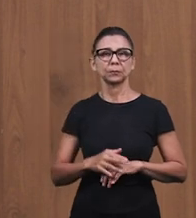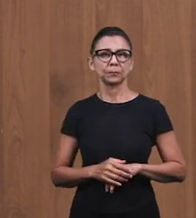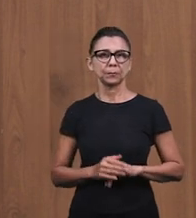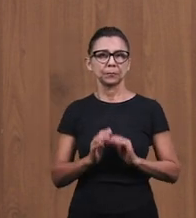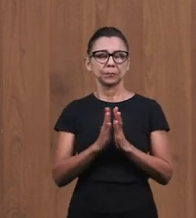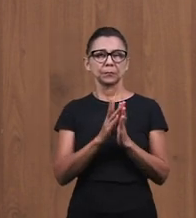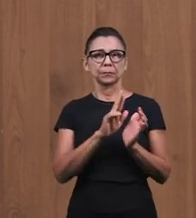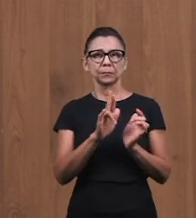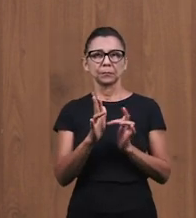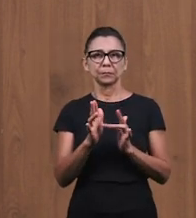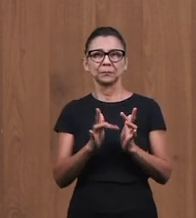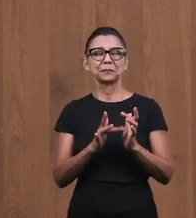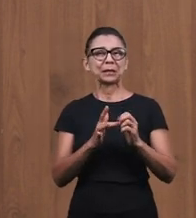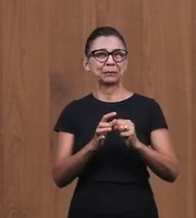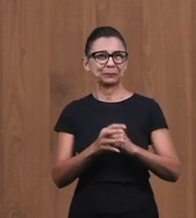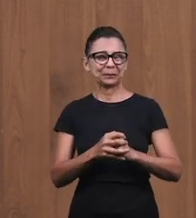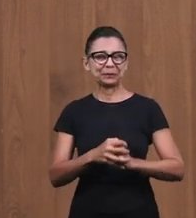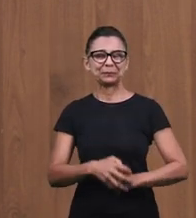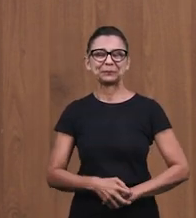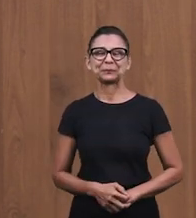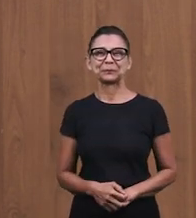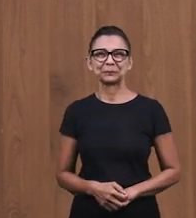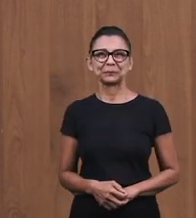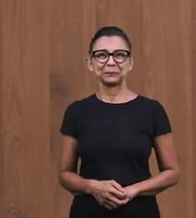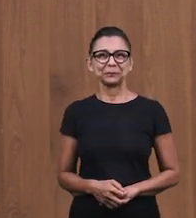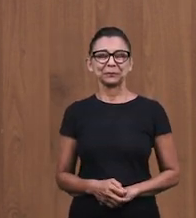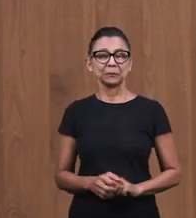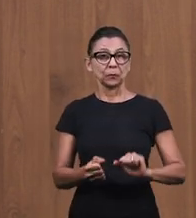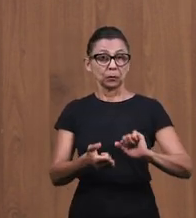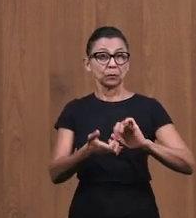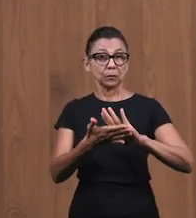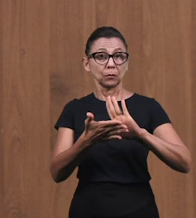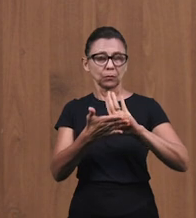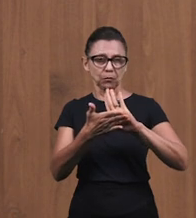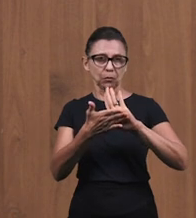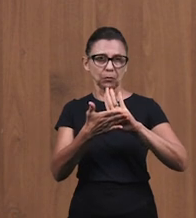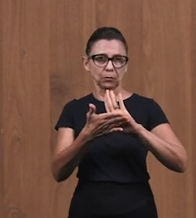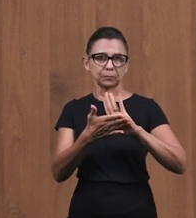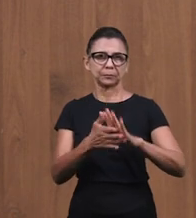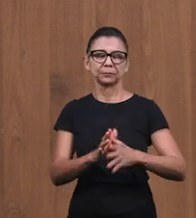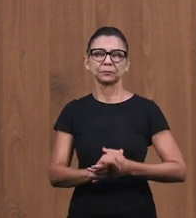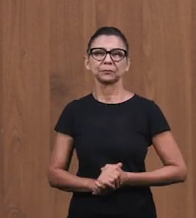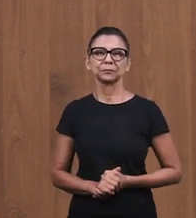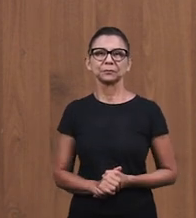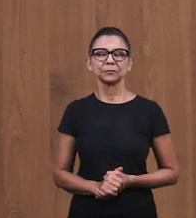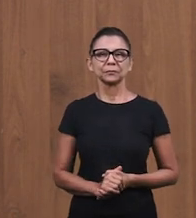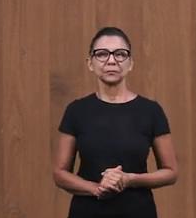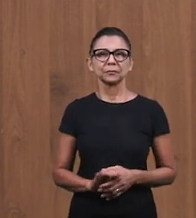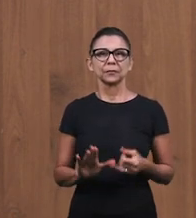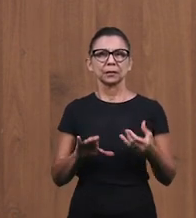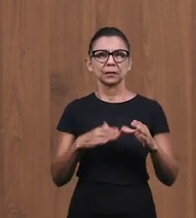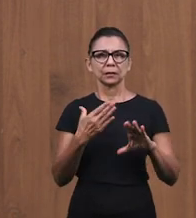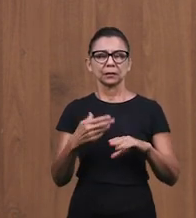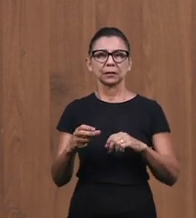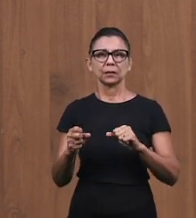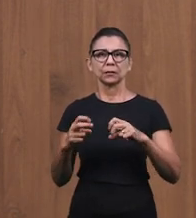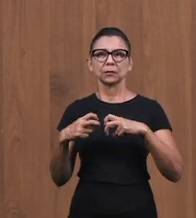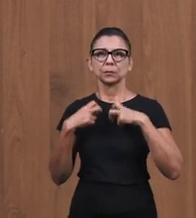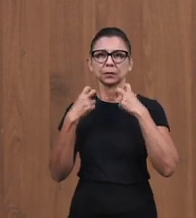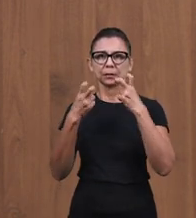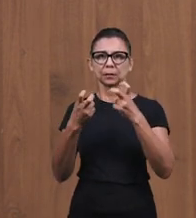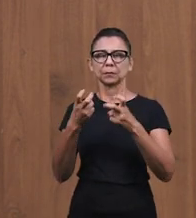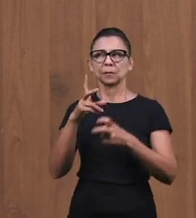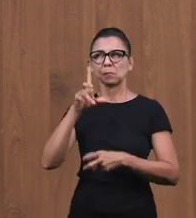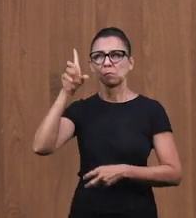Nós oramos em nome de Jesus. Amém? Vamos cantar um louvor, vamos pedir ao nosso Pai, vamos clamar ao nosso